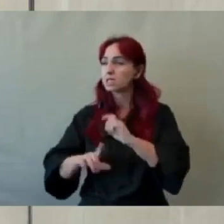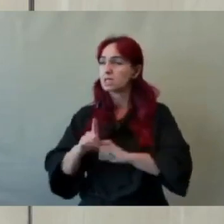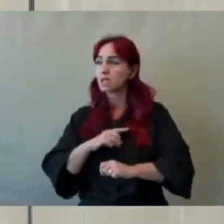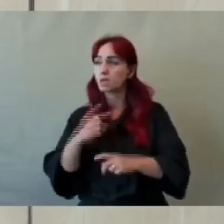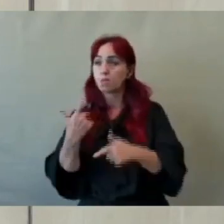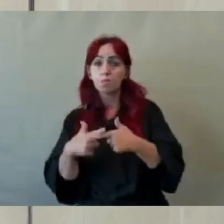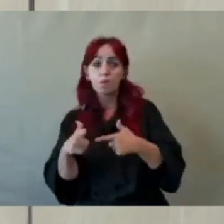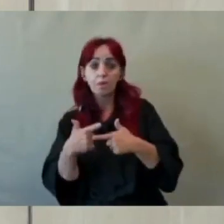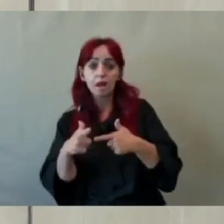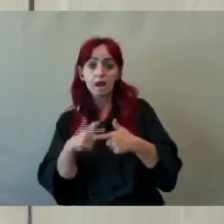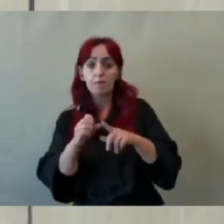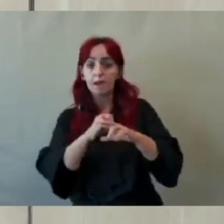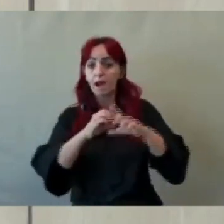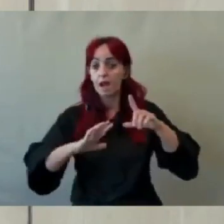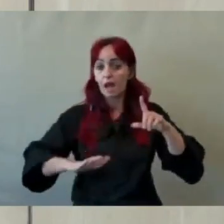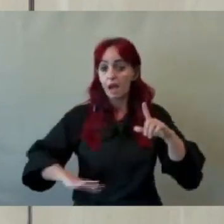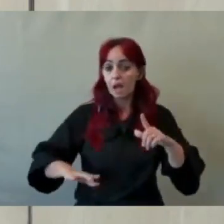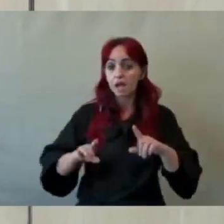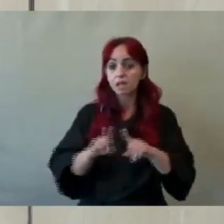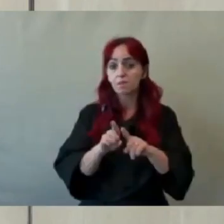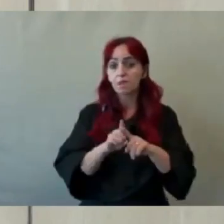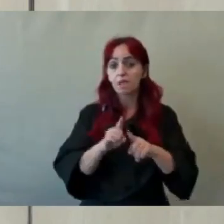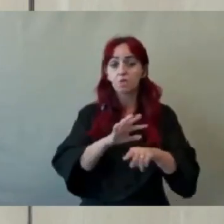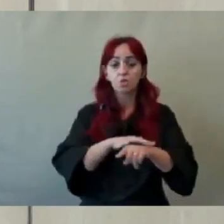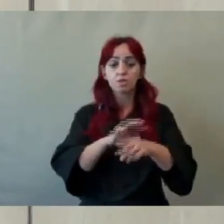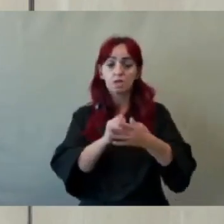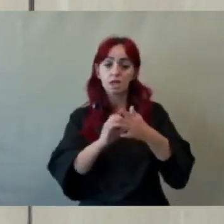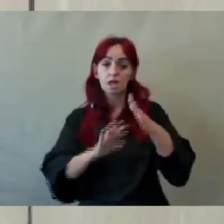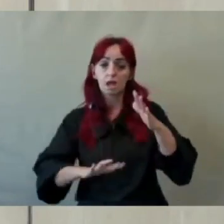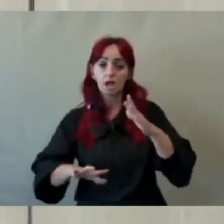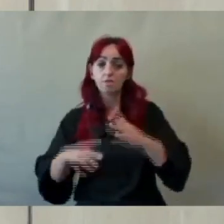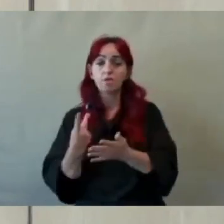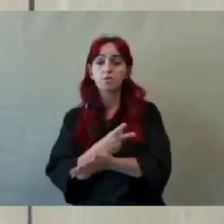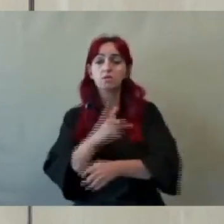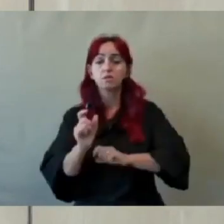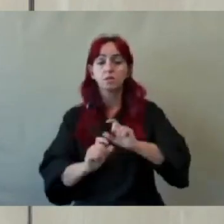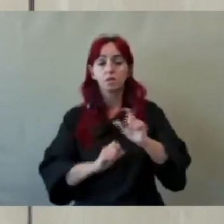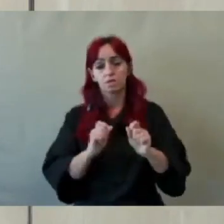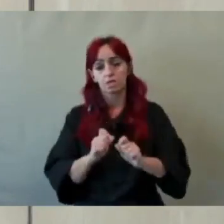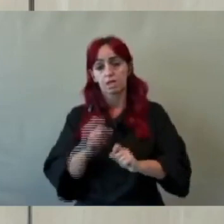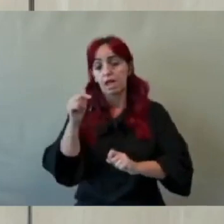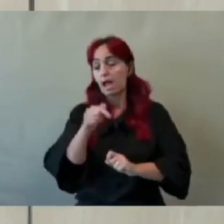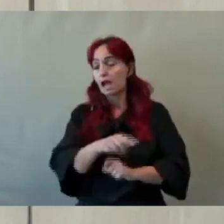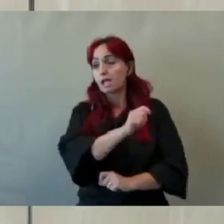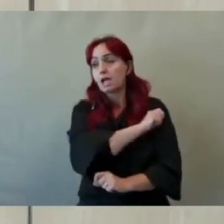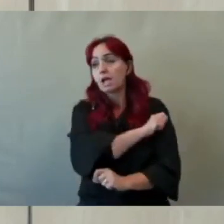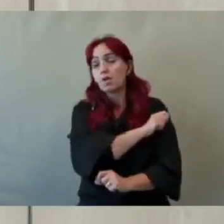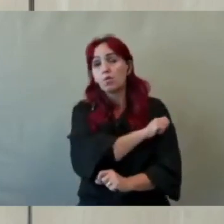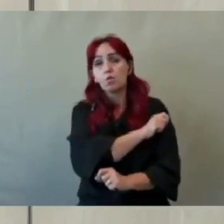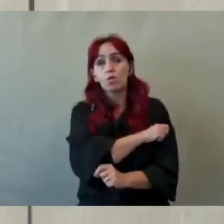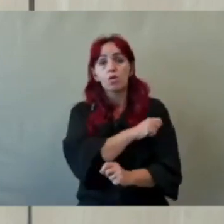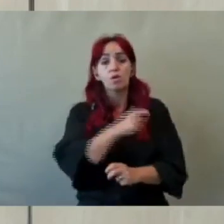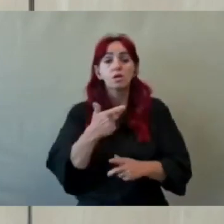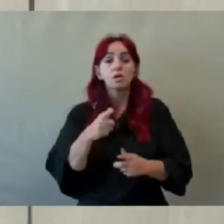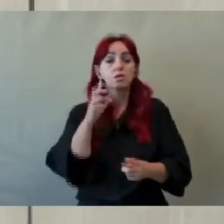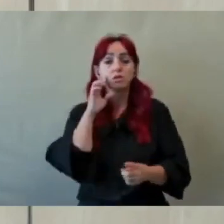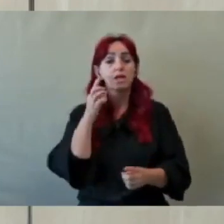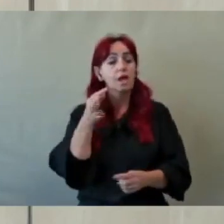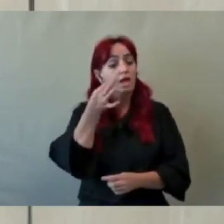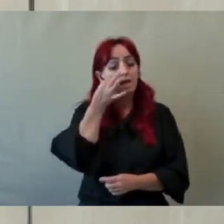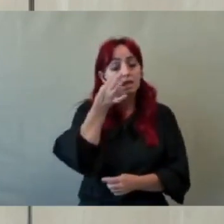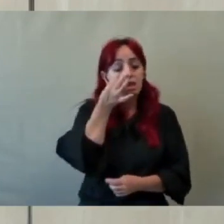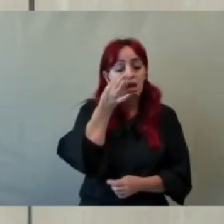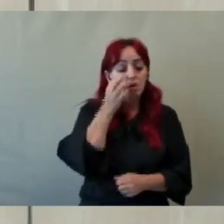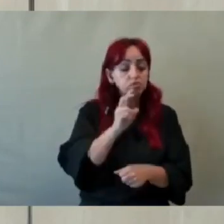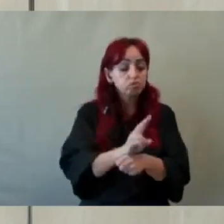com deficiência, um autismo. Aí, o que vem acontecendo, infelizmente? Aquele aluno que não demanda muita atenção, vamos dizer assim,